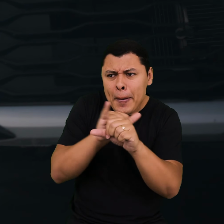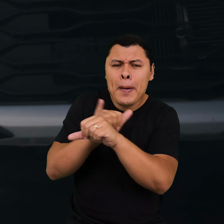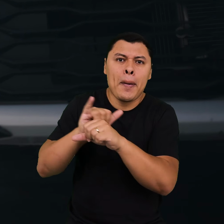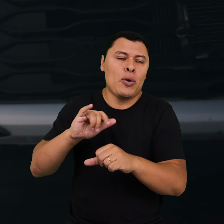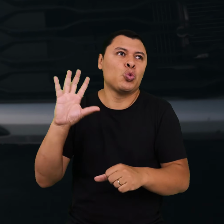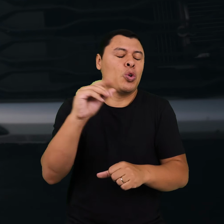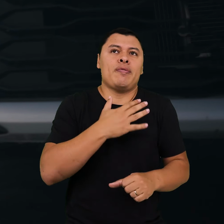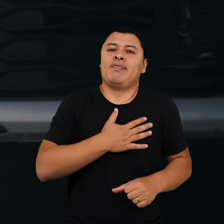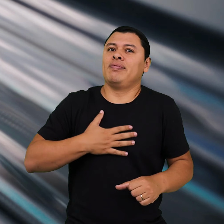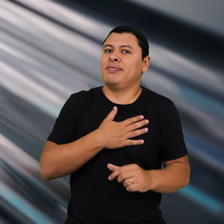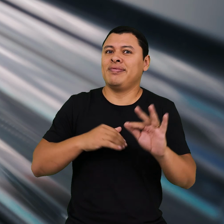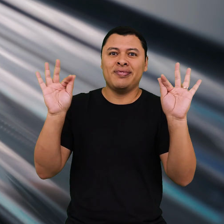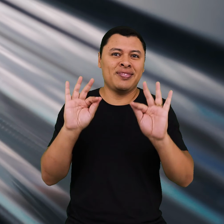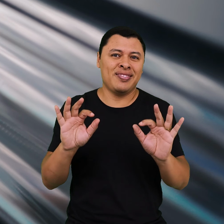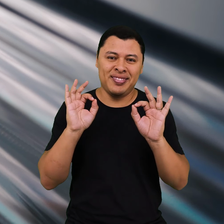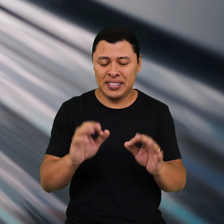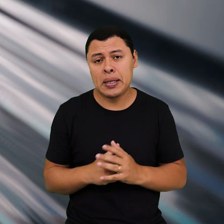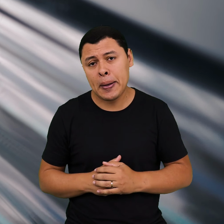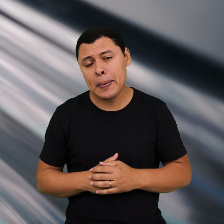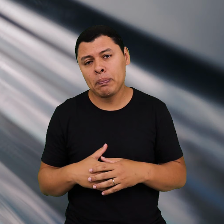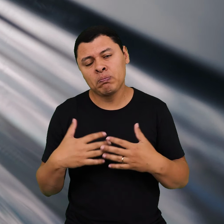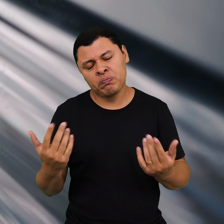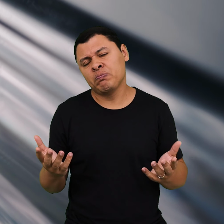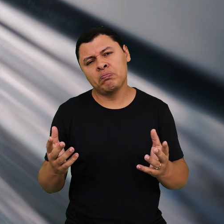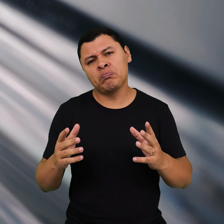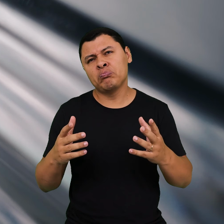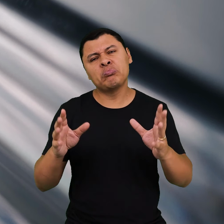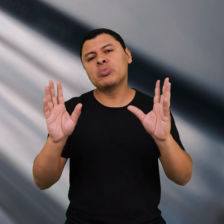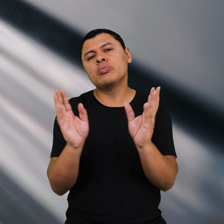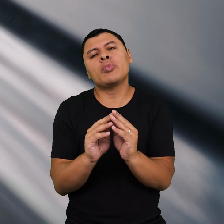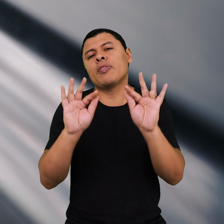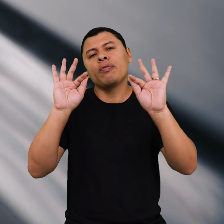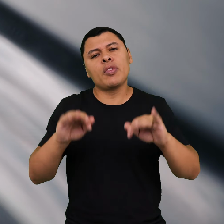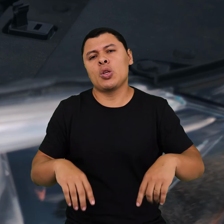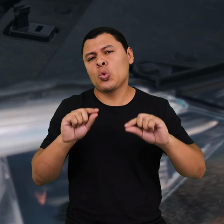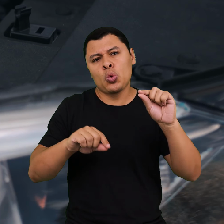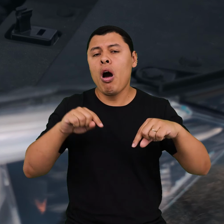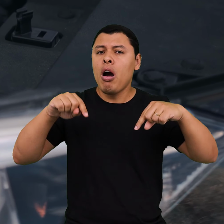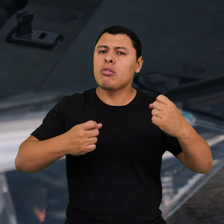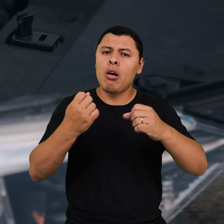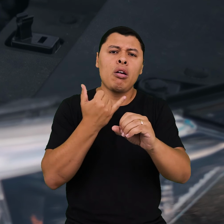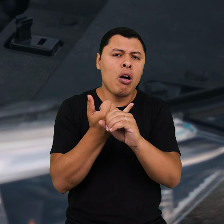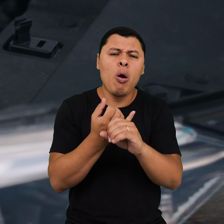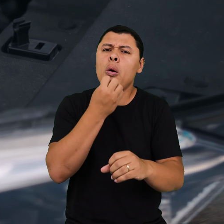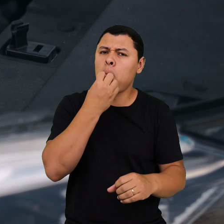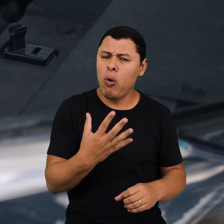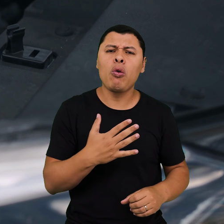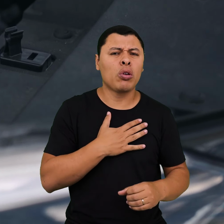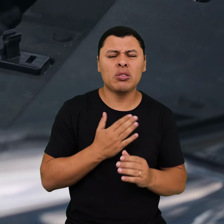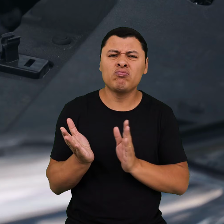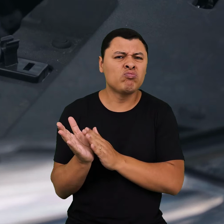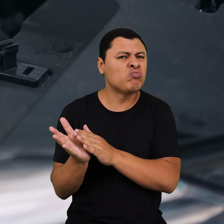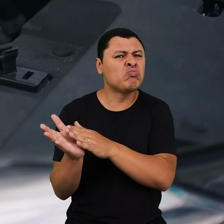ainda mais feliz, né? Mas, de forma geral, realmente é um carro muito correto, muito honesto e é só elogios